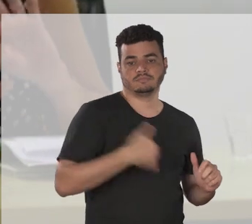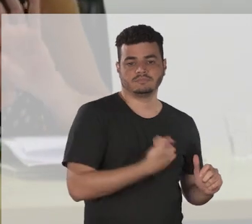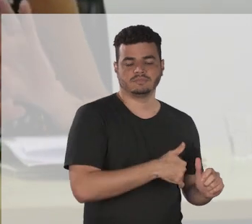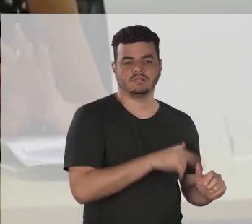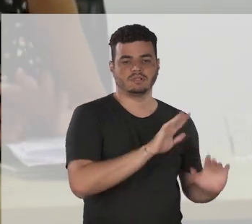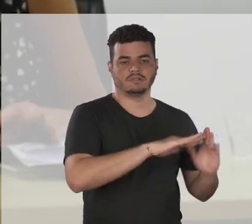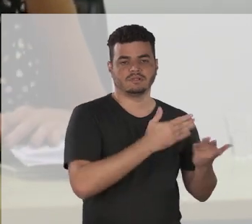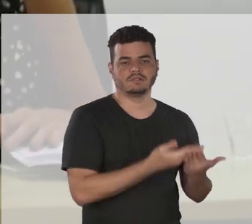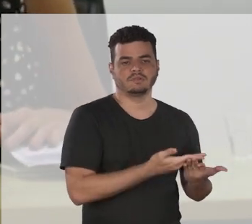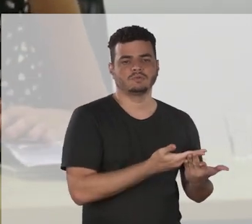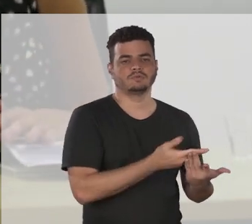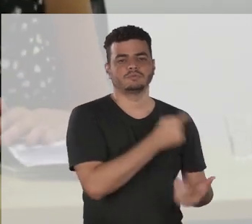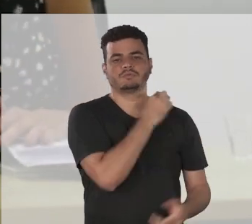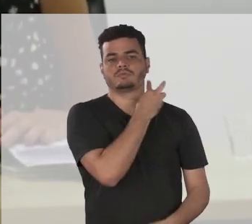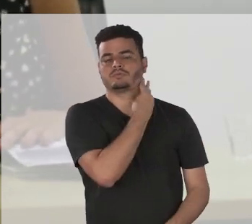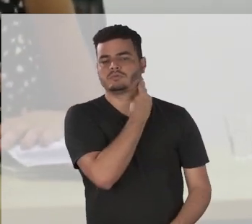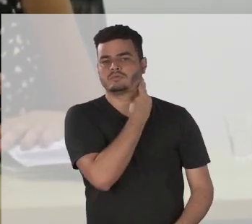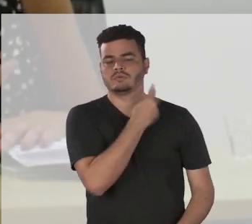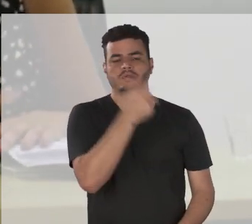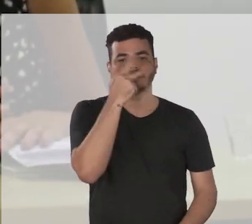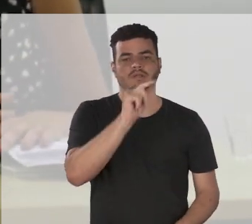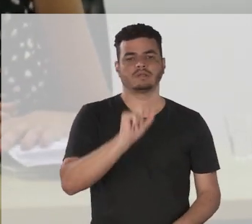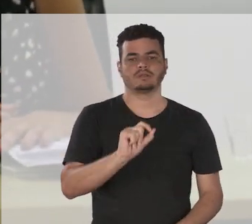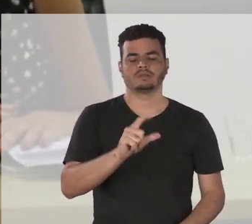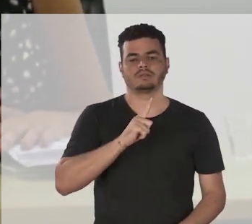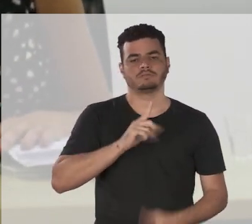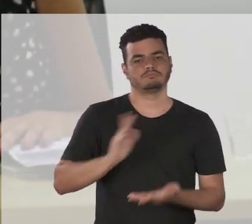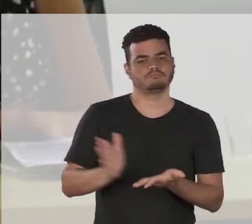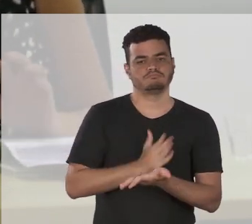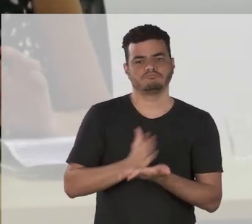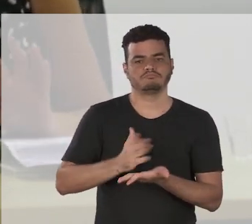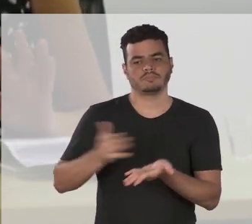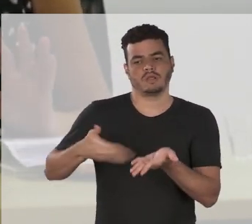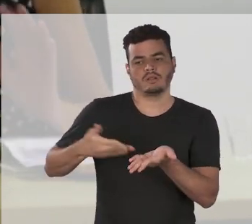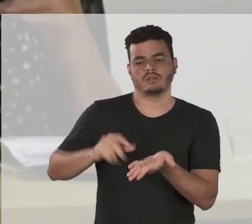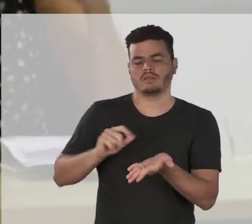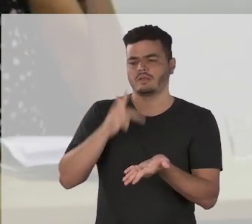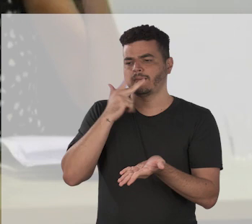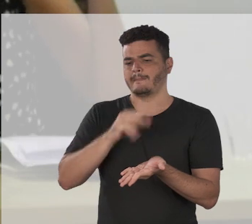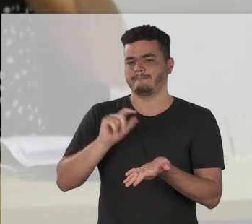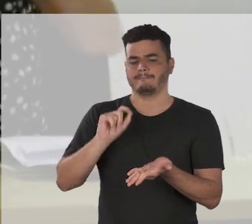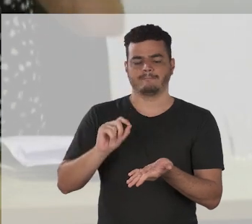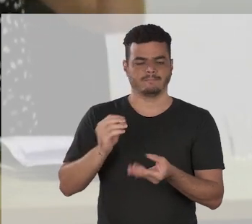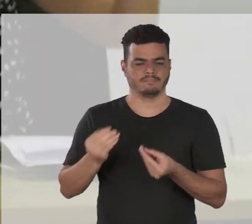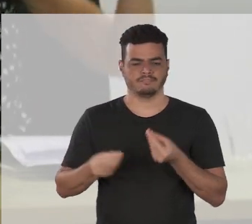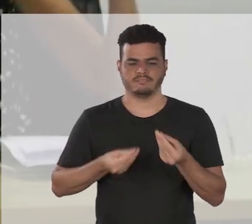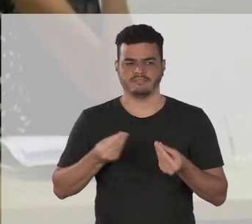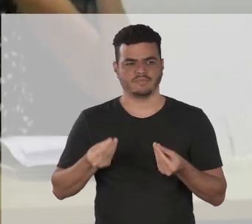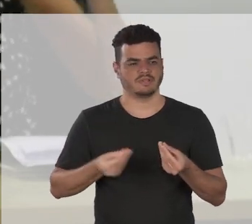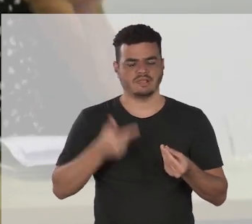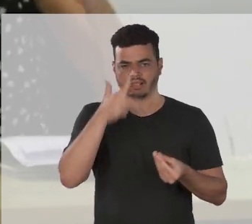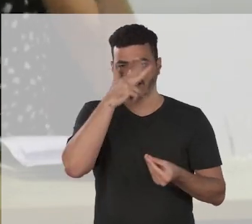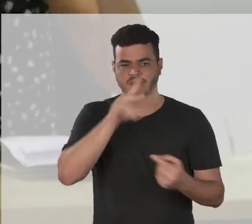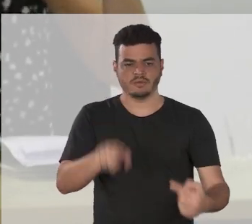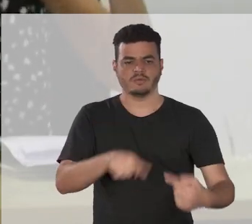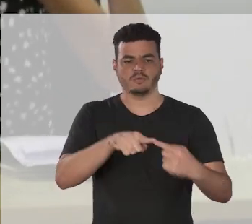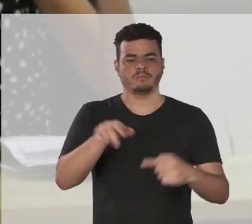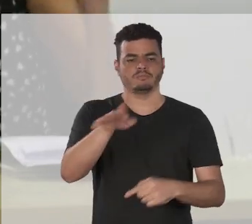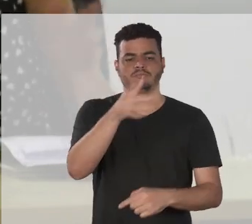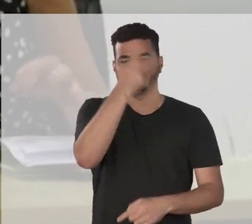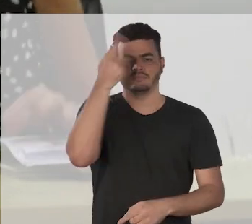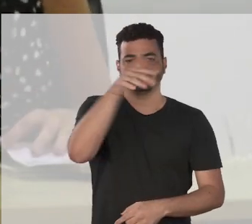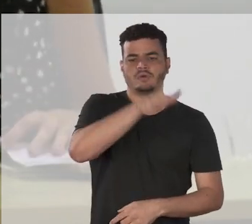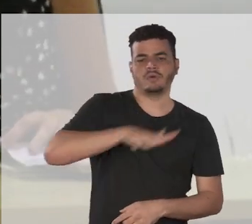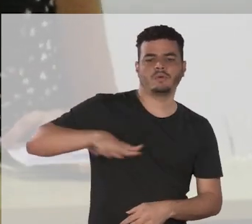escolas, passou a acontecer que algumas escolas secundárias que têm obras que são consideradas para todos os públicos,